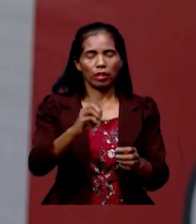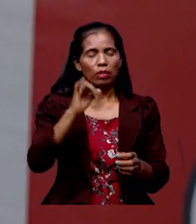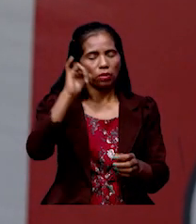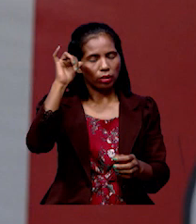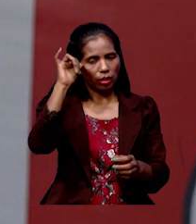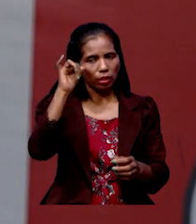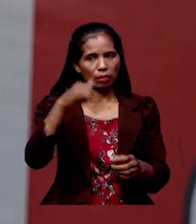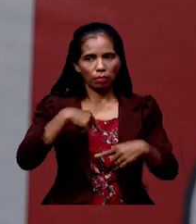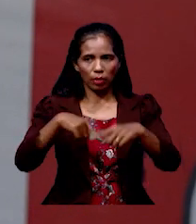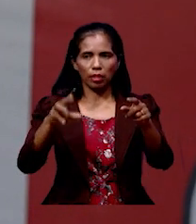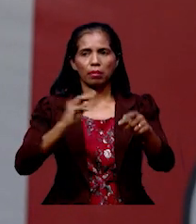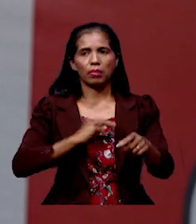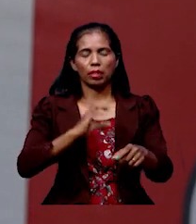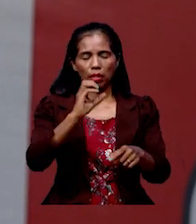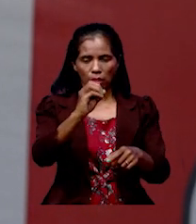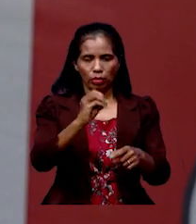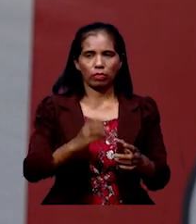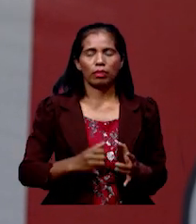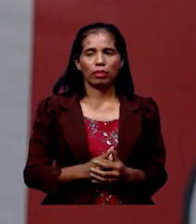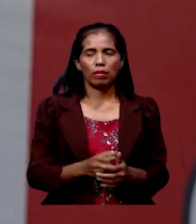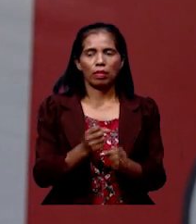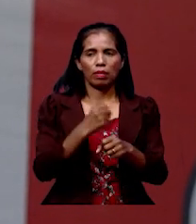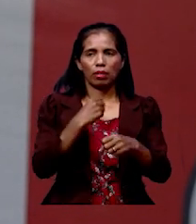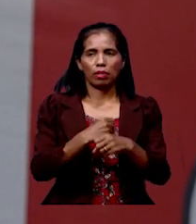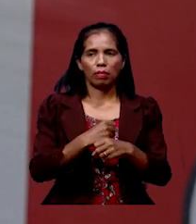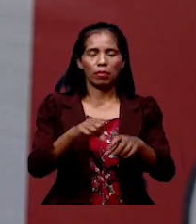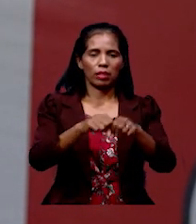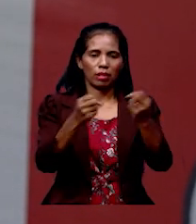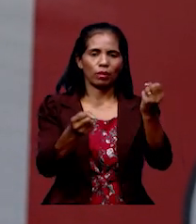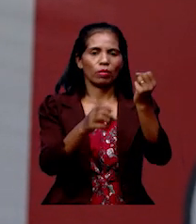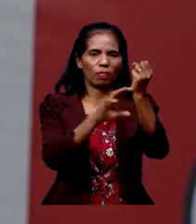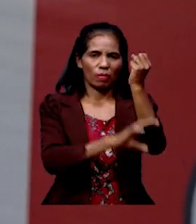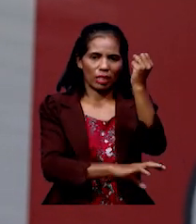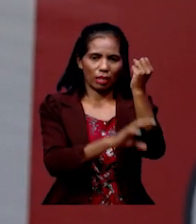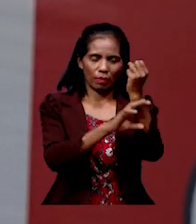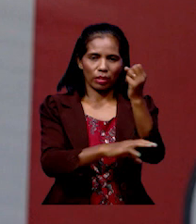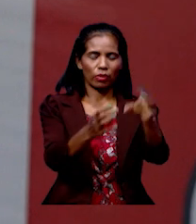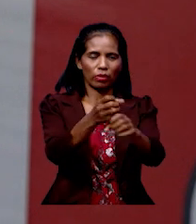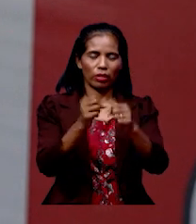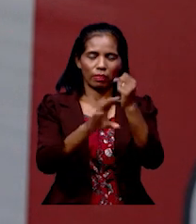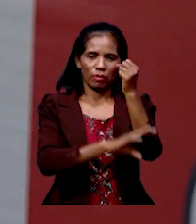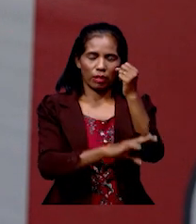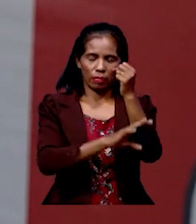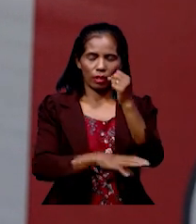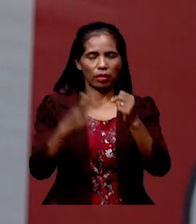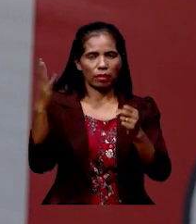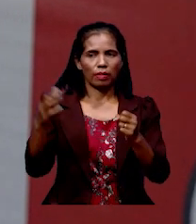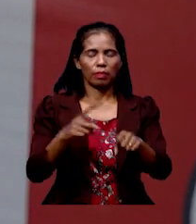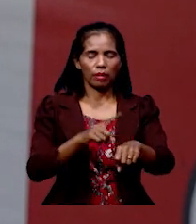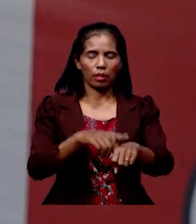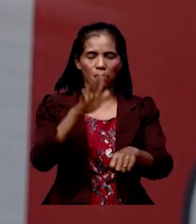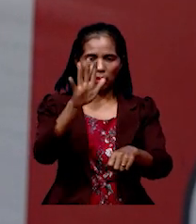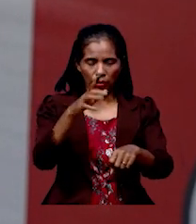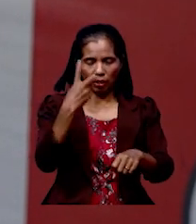cedo, né? Bati a Metinaru. Ba halo tos, ba silo batar, e a minha tos. Então, 5 horas nem a der, nem vale o